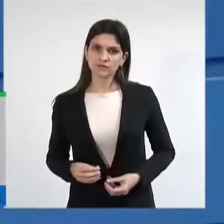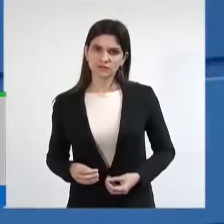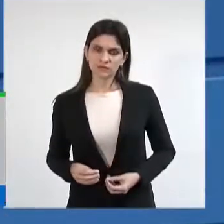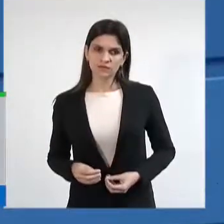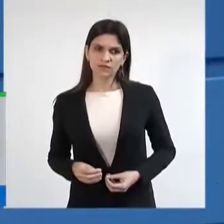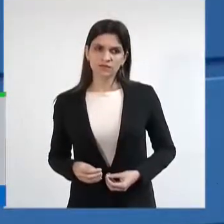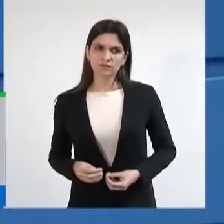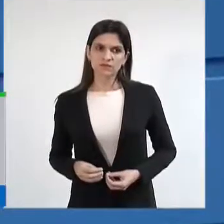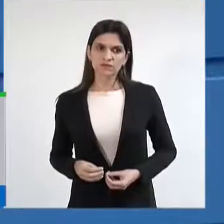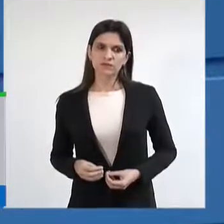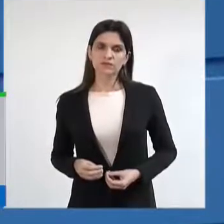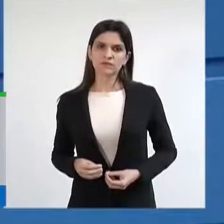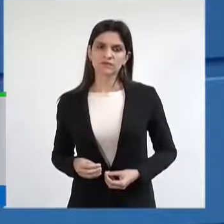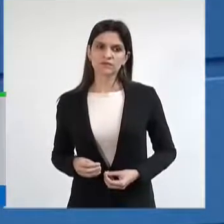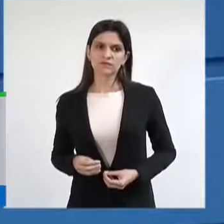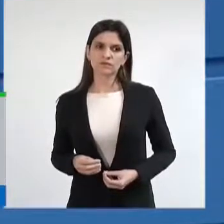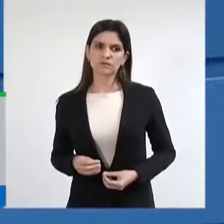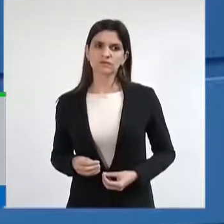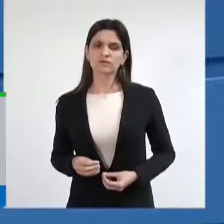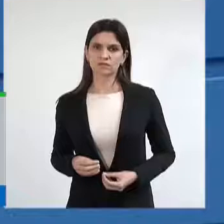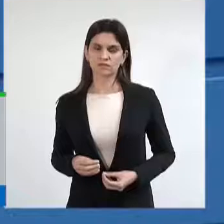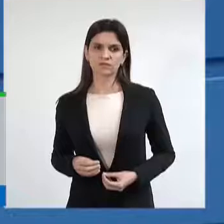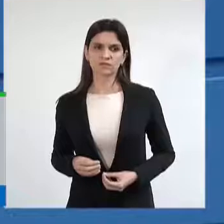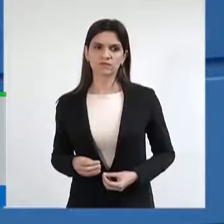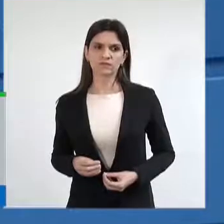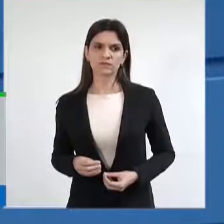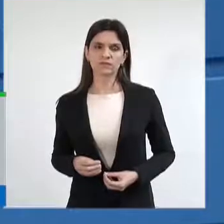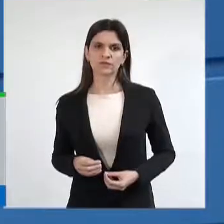um bate de frente silencioso.